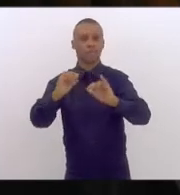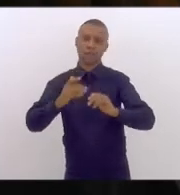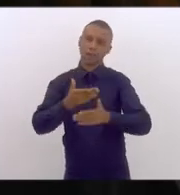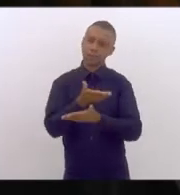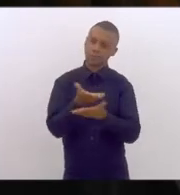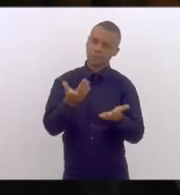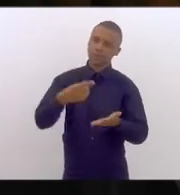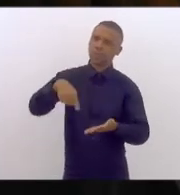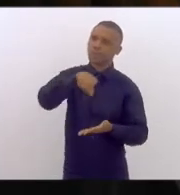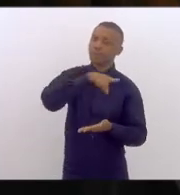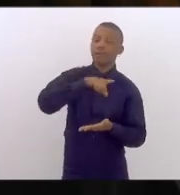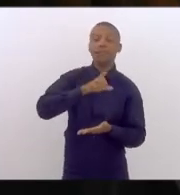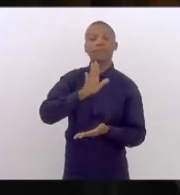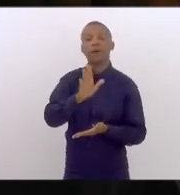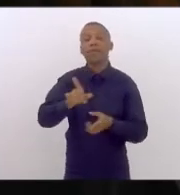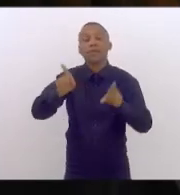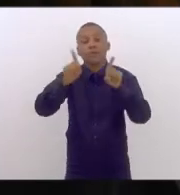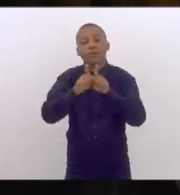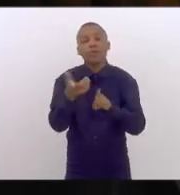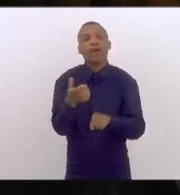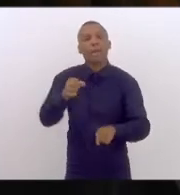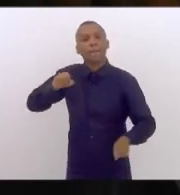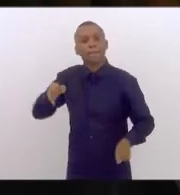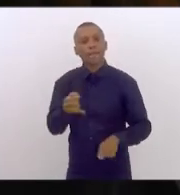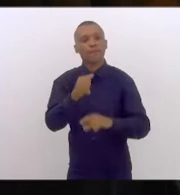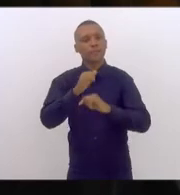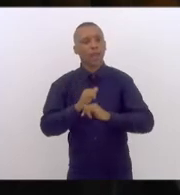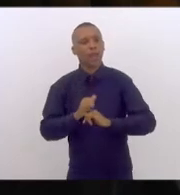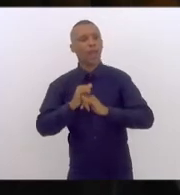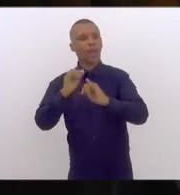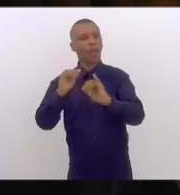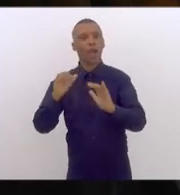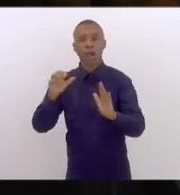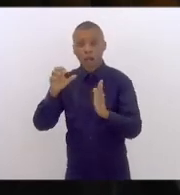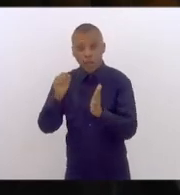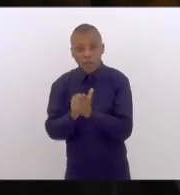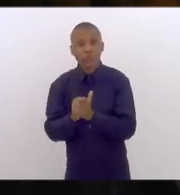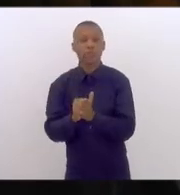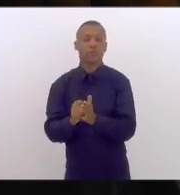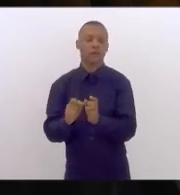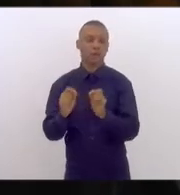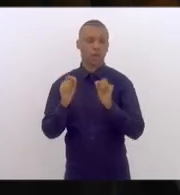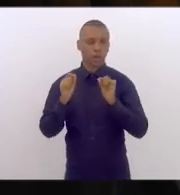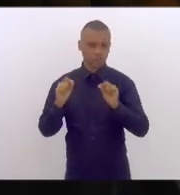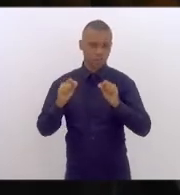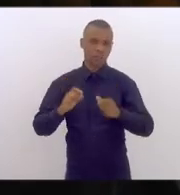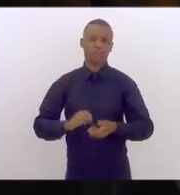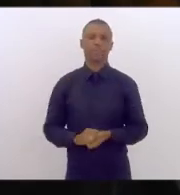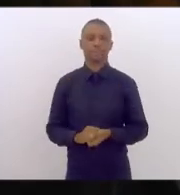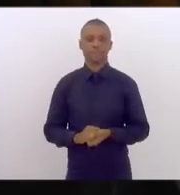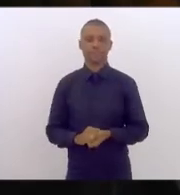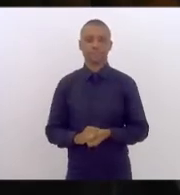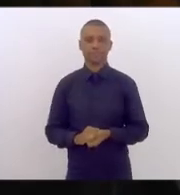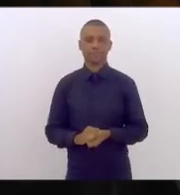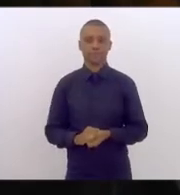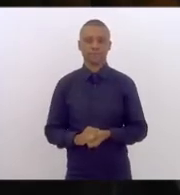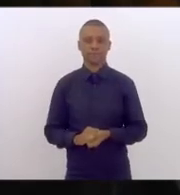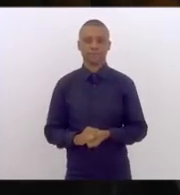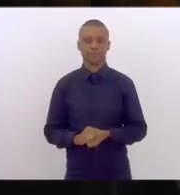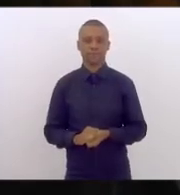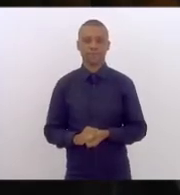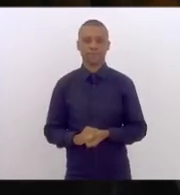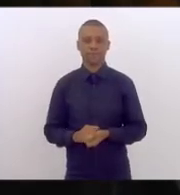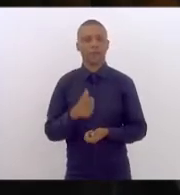mas queria registrar também seu presidente que e ontem